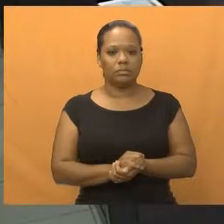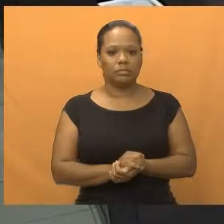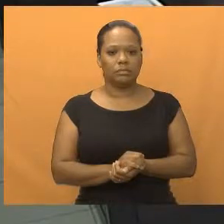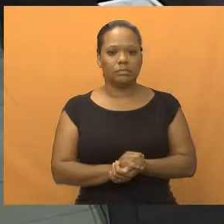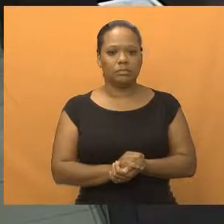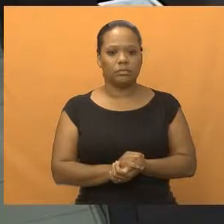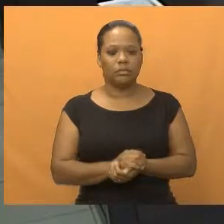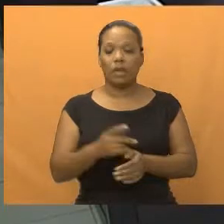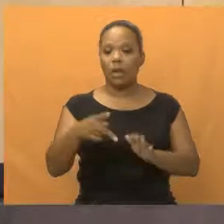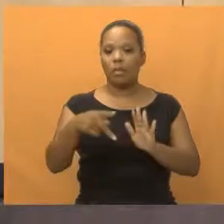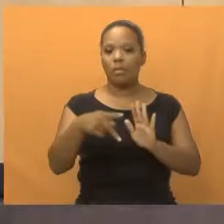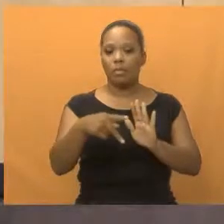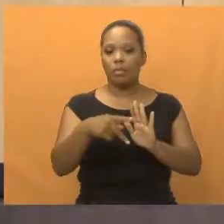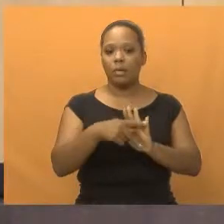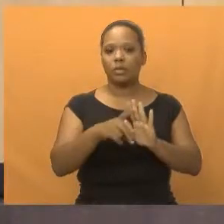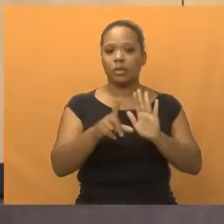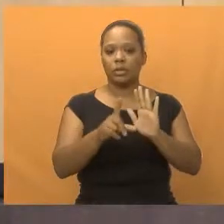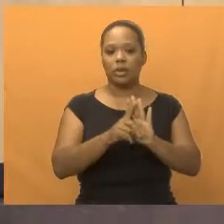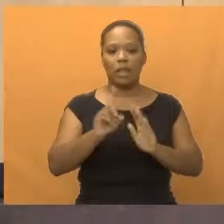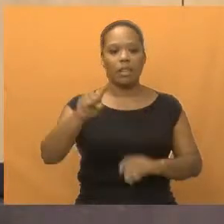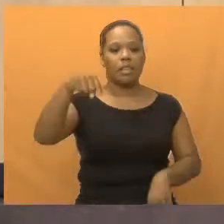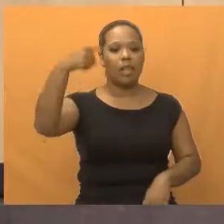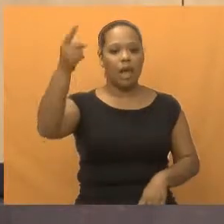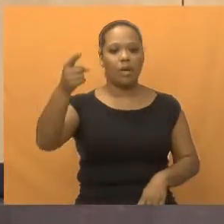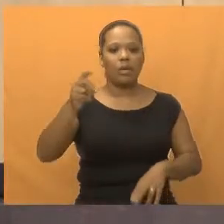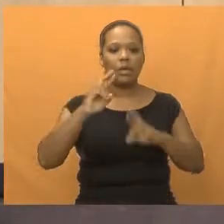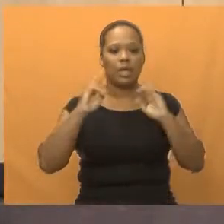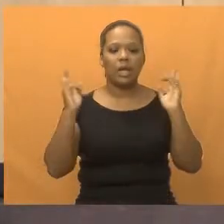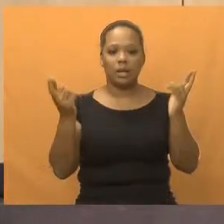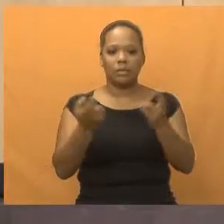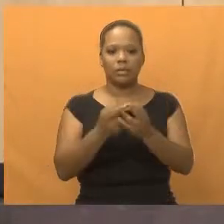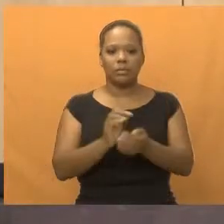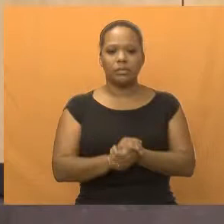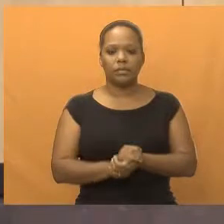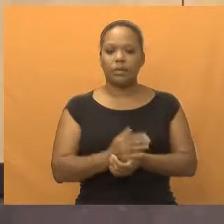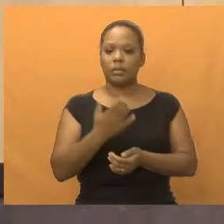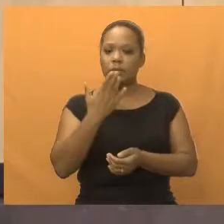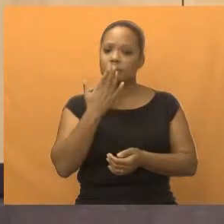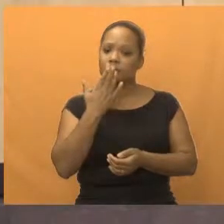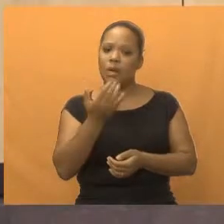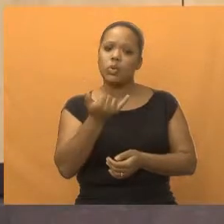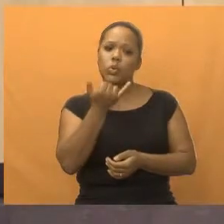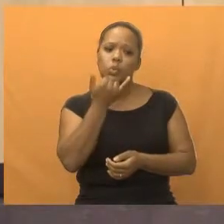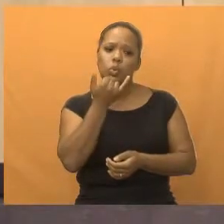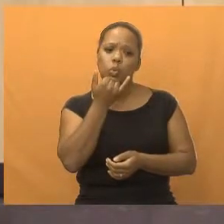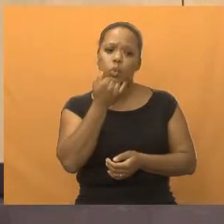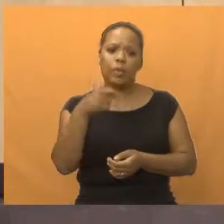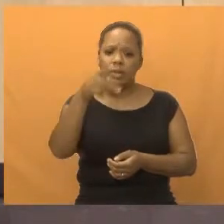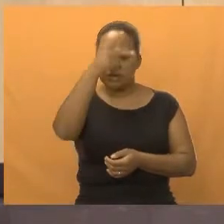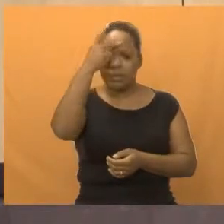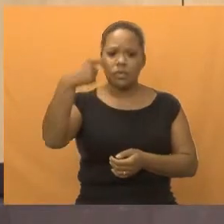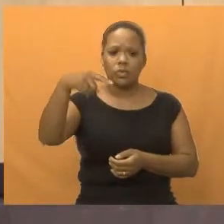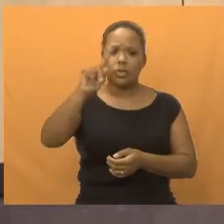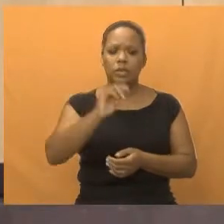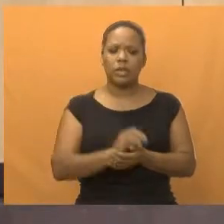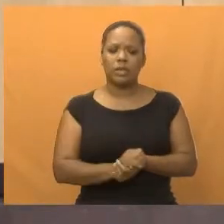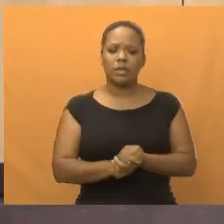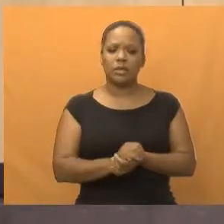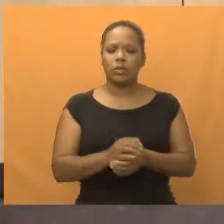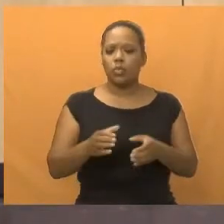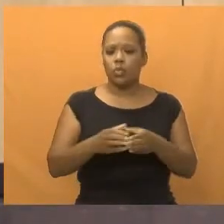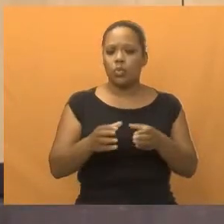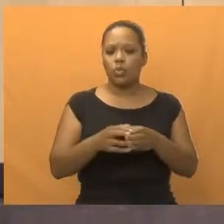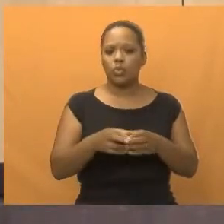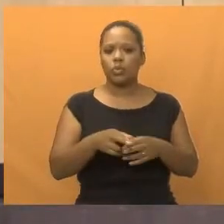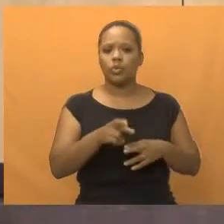o projeto então será pautado para a próxima sessão pedimos aí desculpas aos agentes de fiscalização que